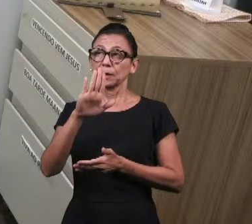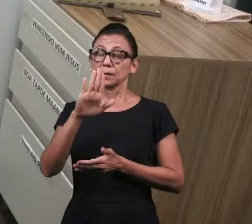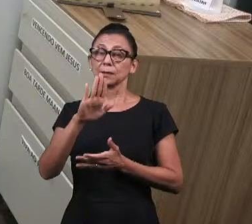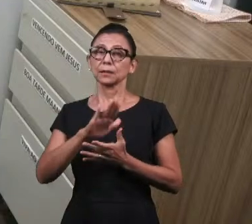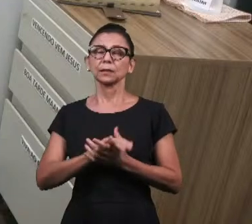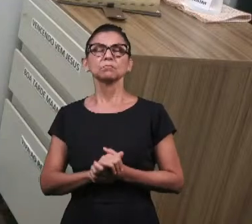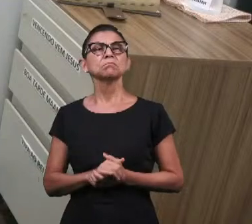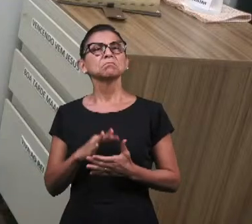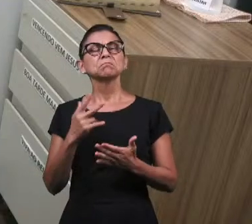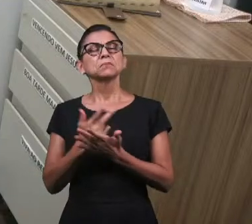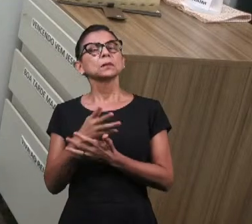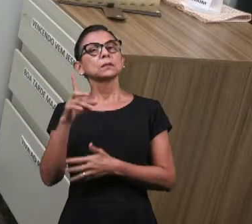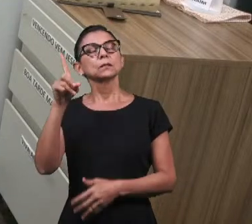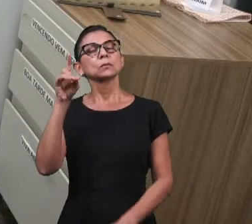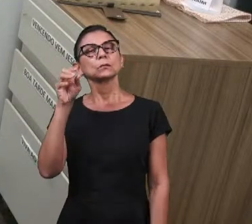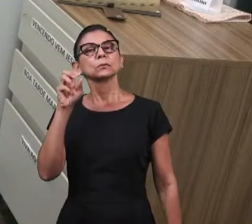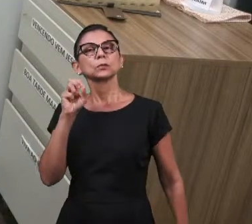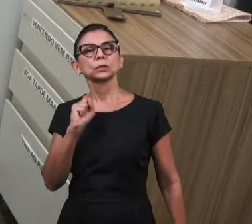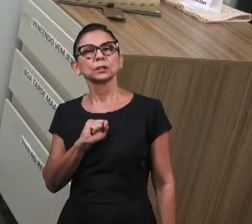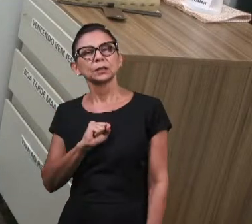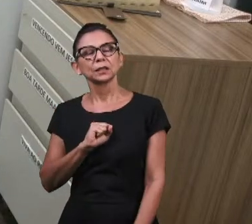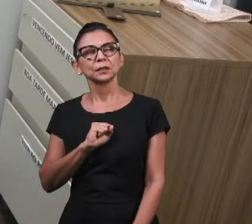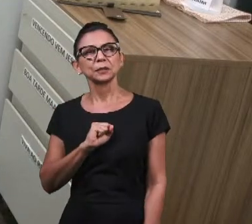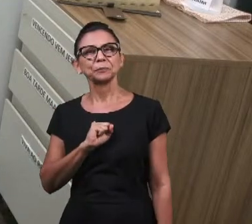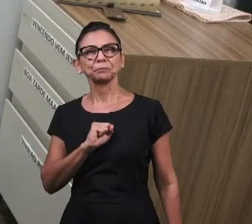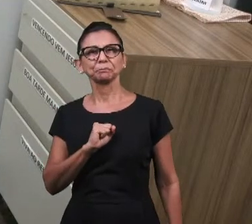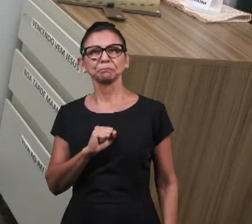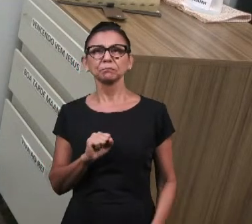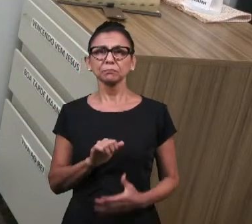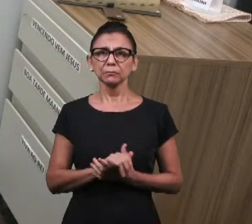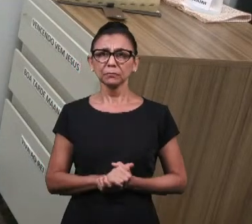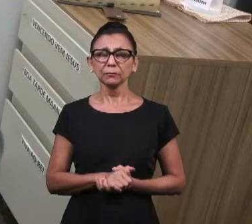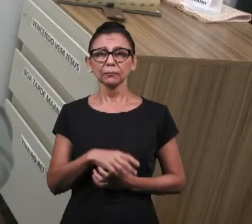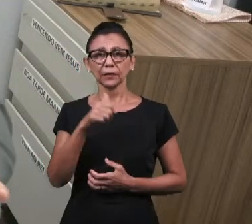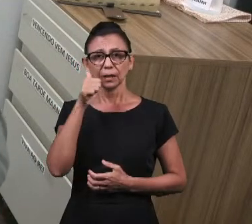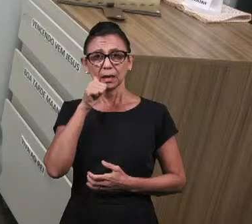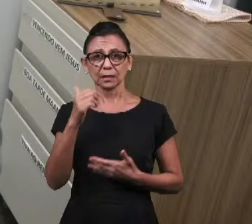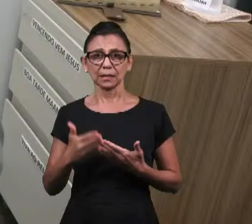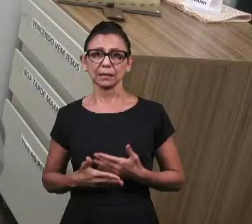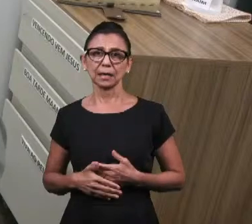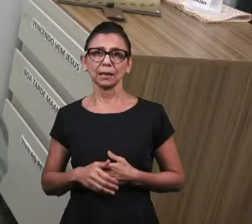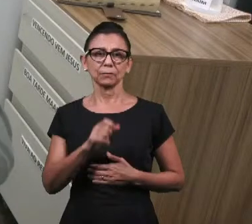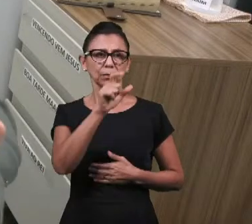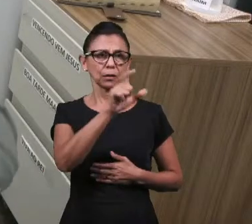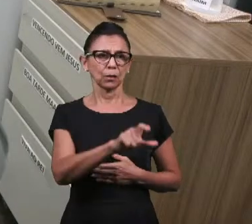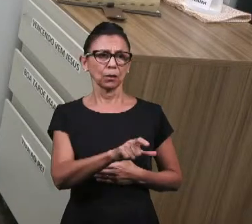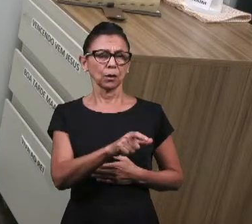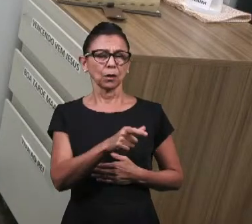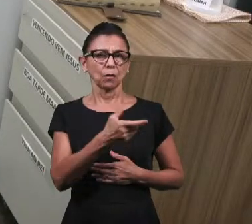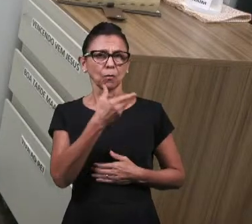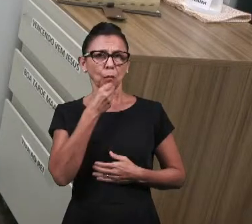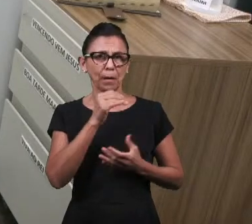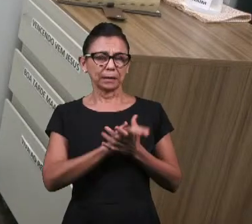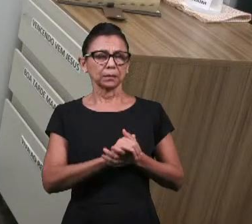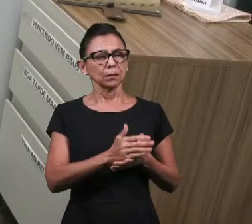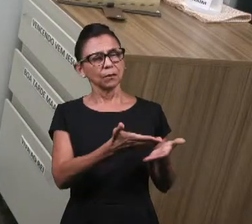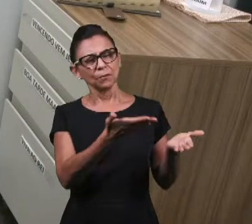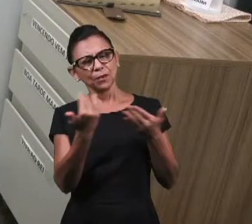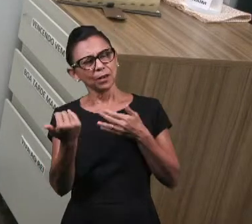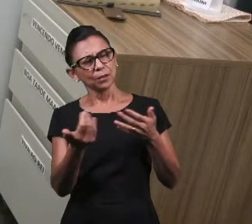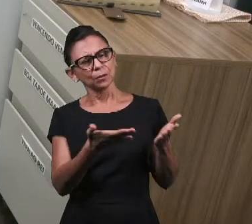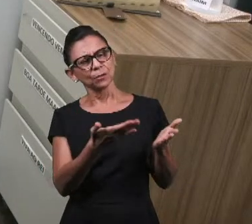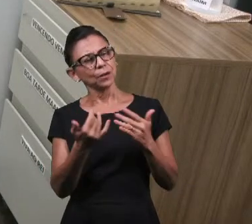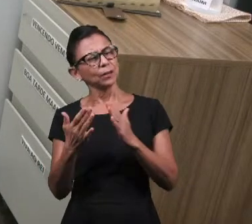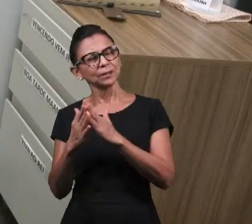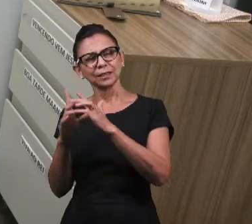tanto, ela muitas vezes convidava o marido para ir para a igreja, e ela parou. Ela falou: Senhor, eu vou deixar o